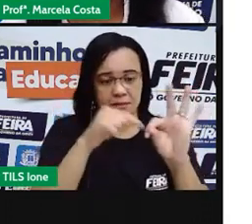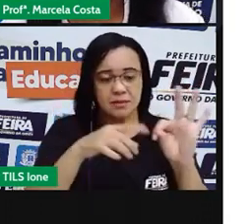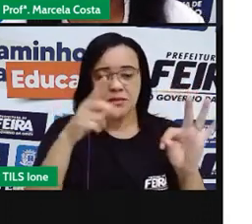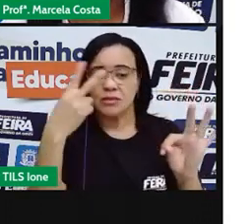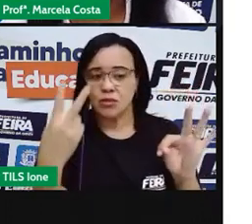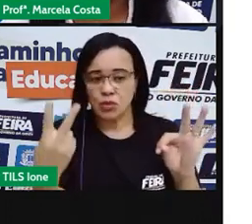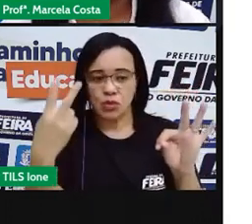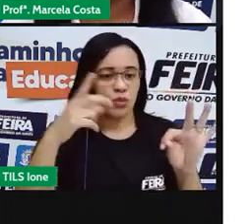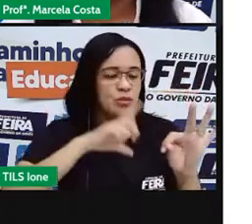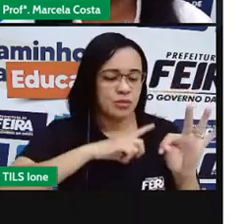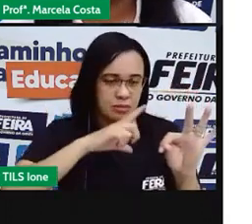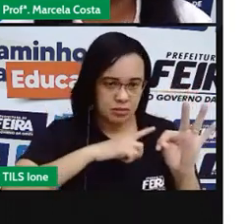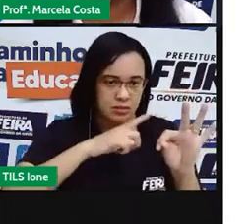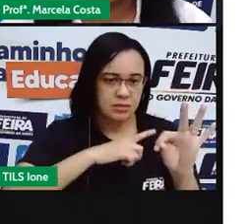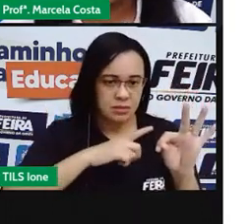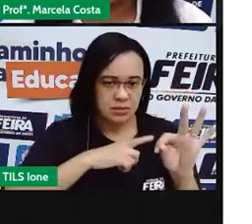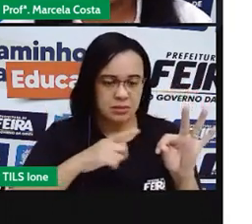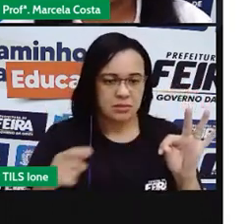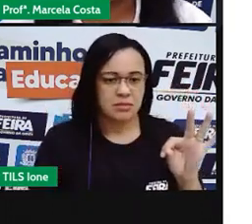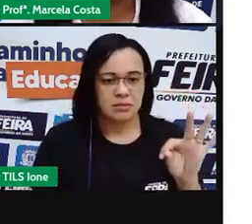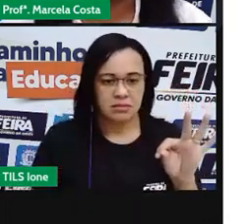final.